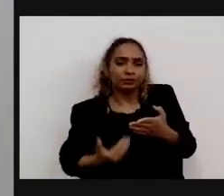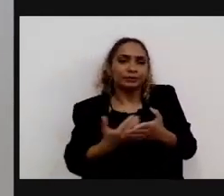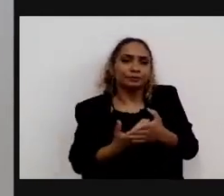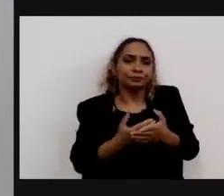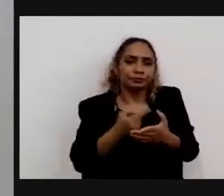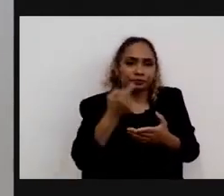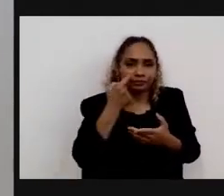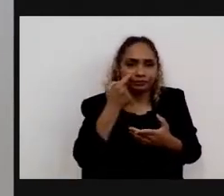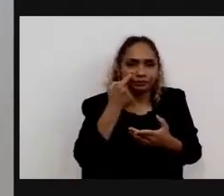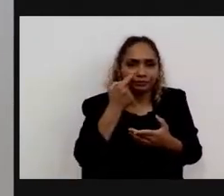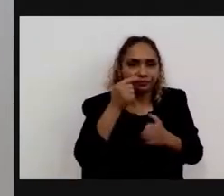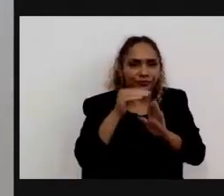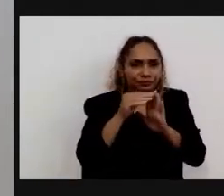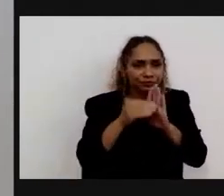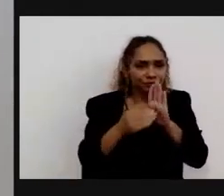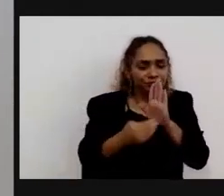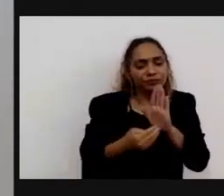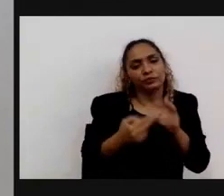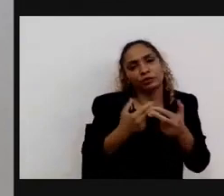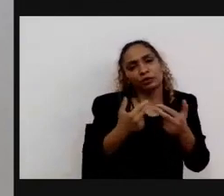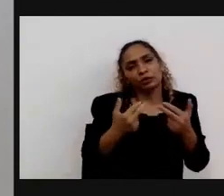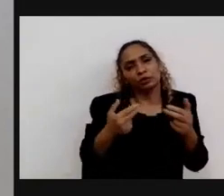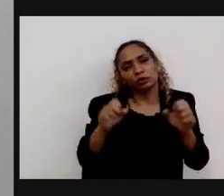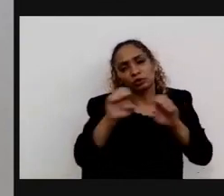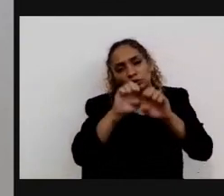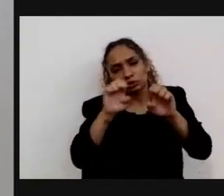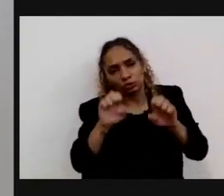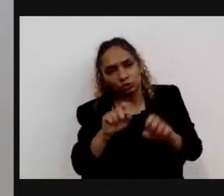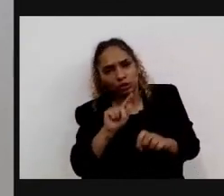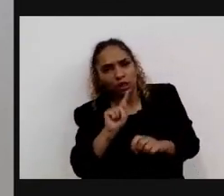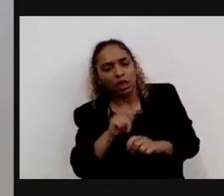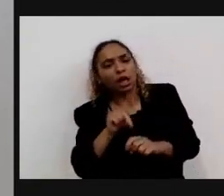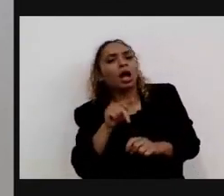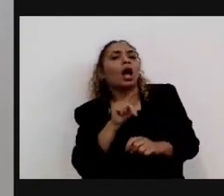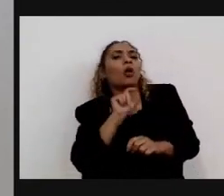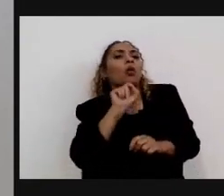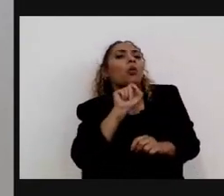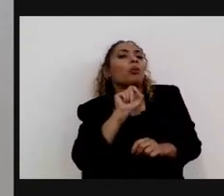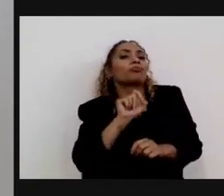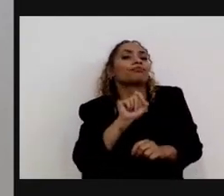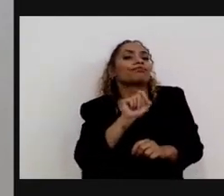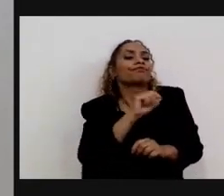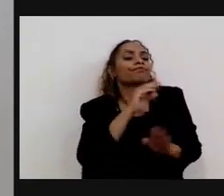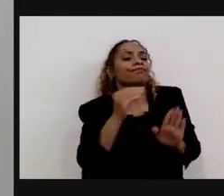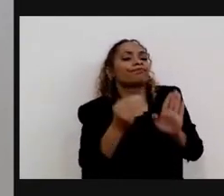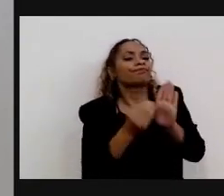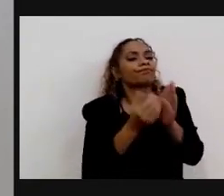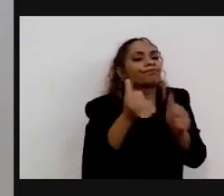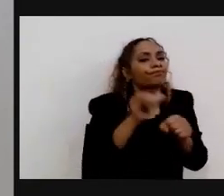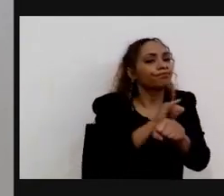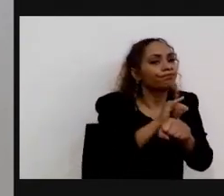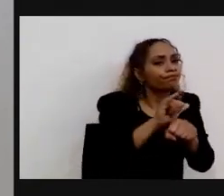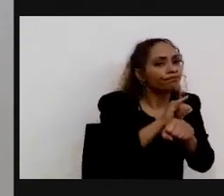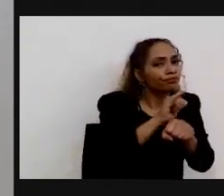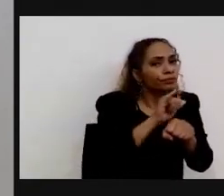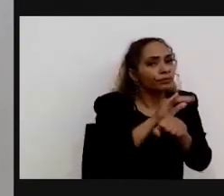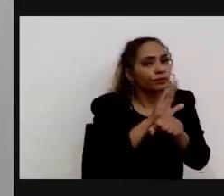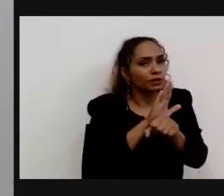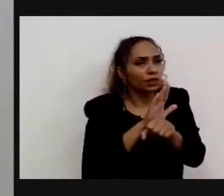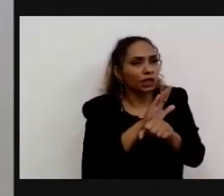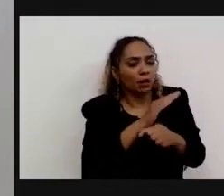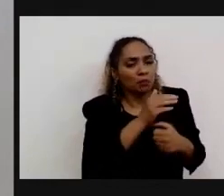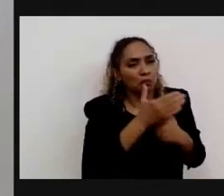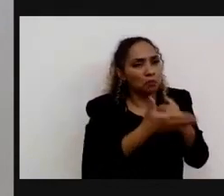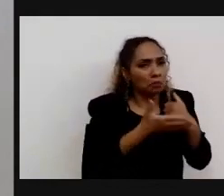para tentar pautar algumas questões estruturais isso a gente pode investir em práticas criar Silos ali